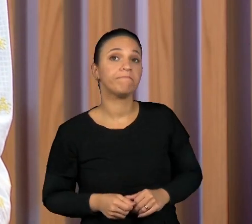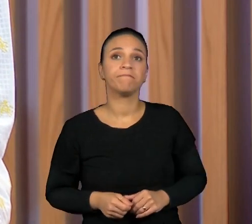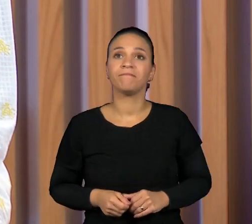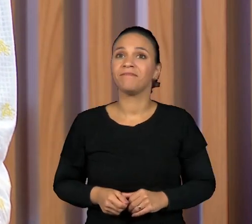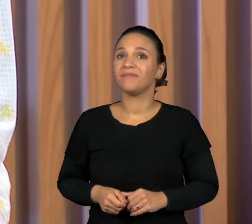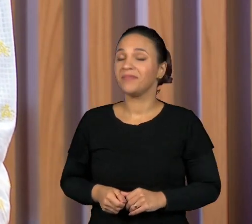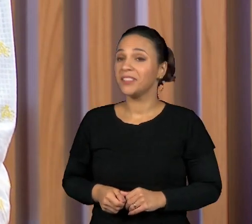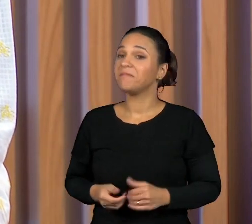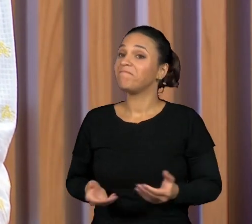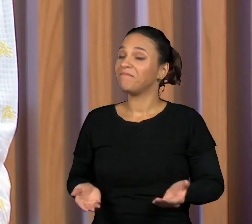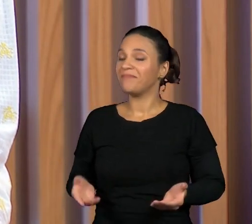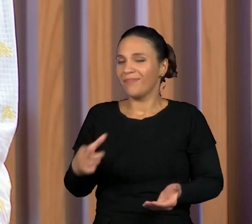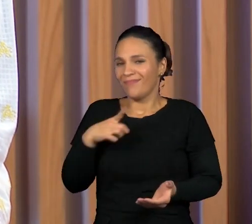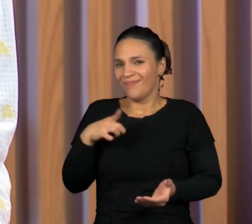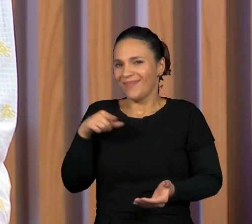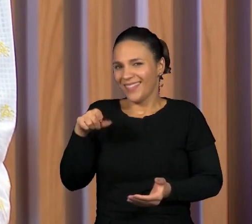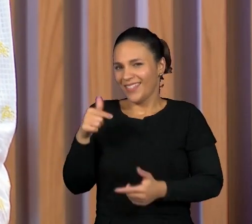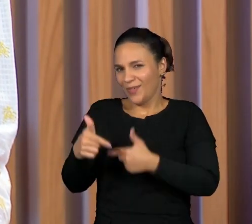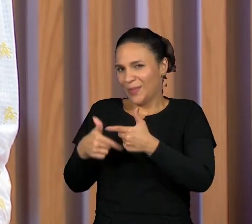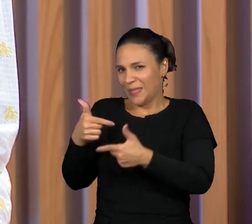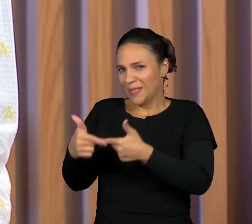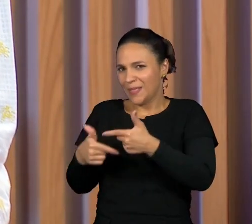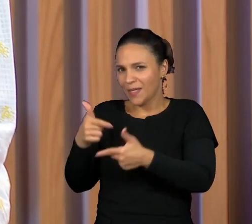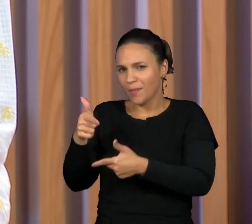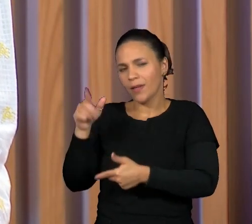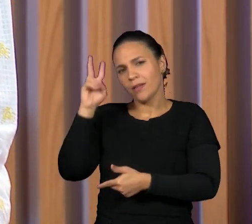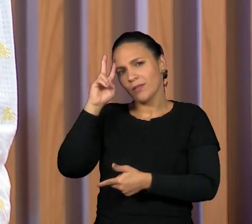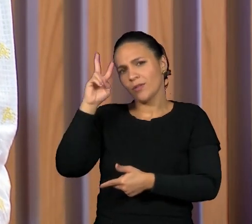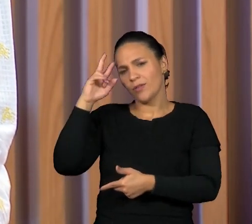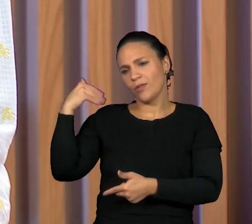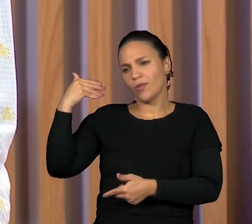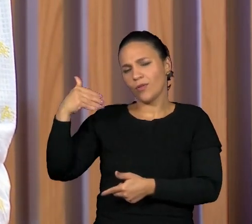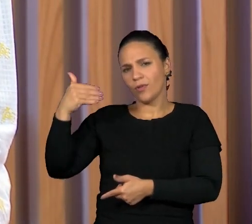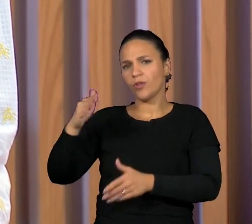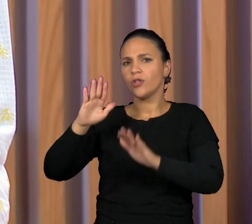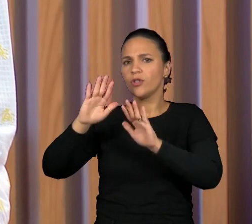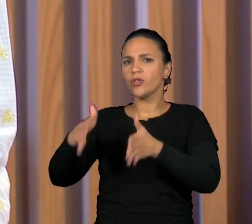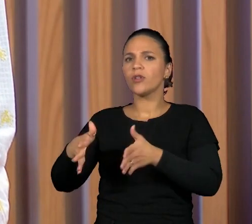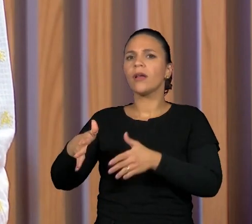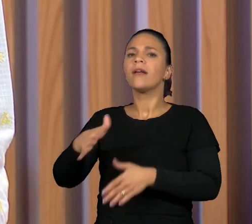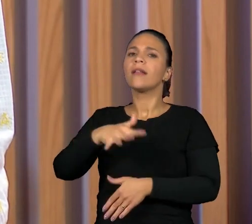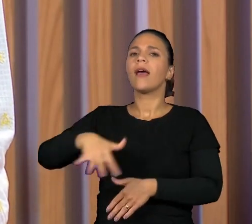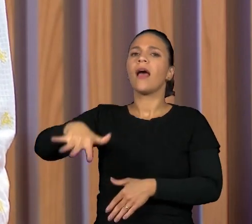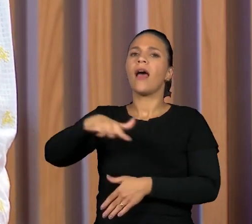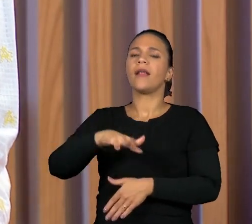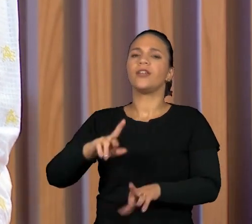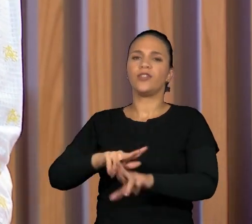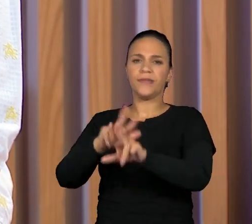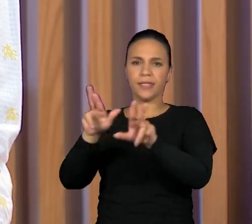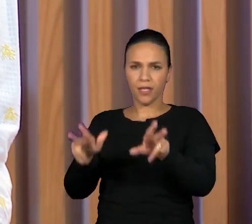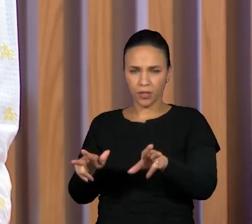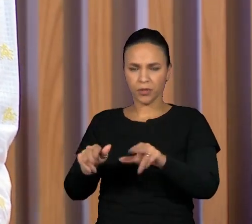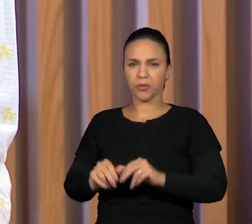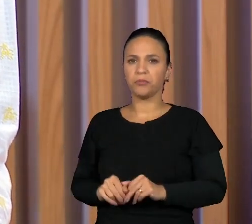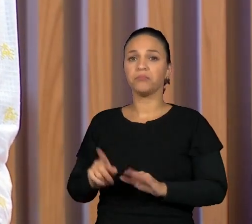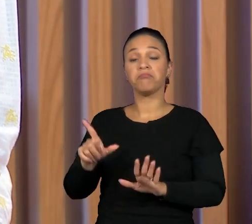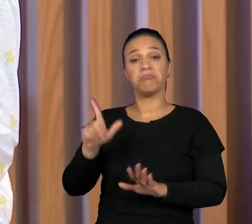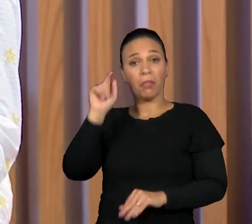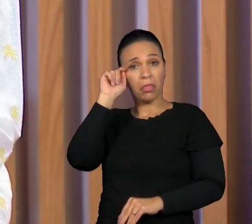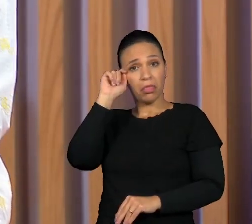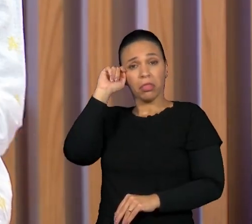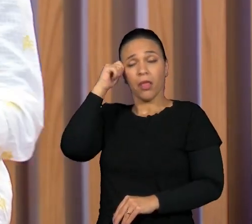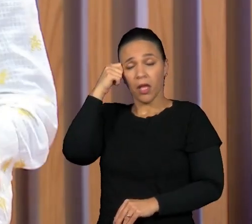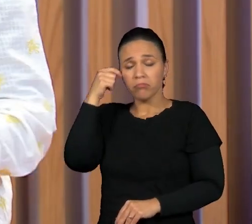A gente tem um trabalho histórico aí no campo das diversidades, né? E a negritude é